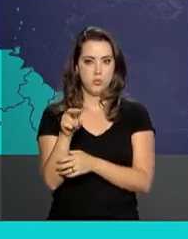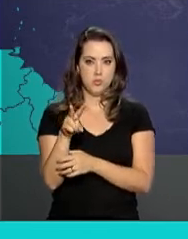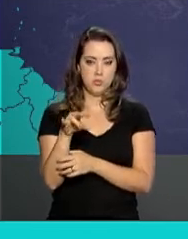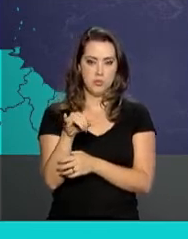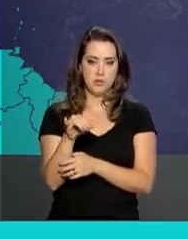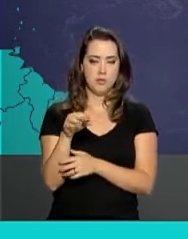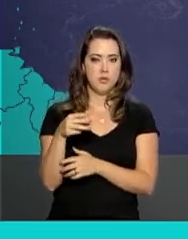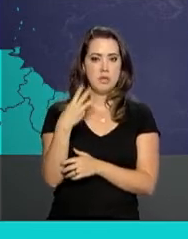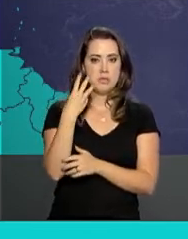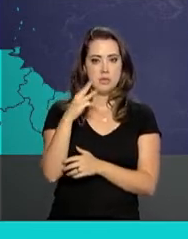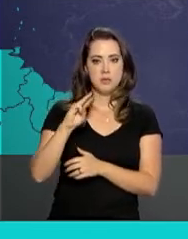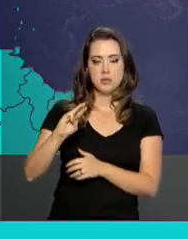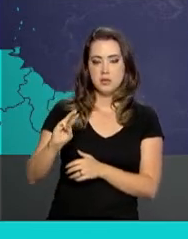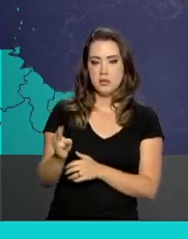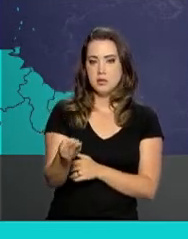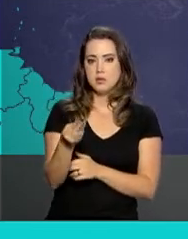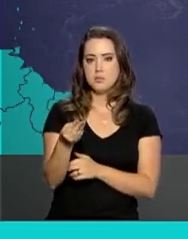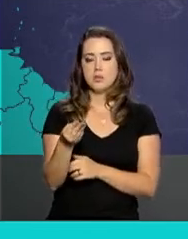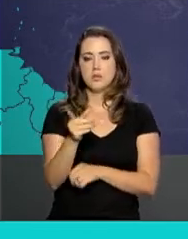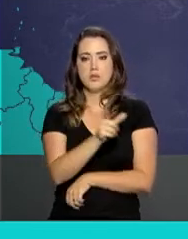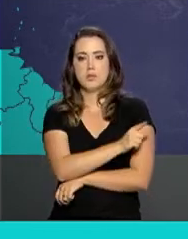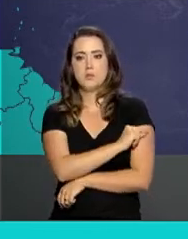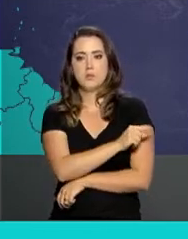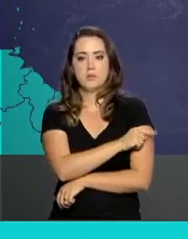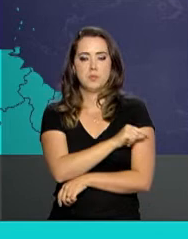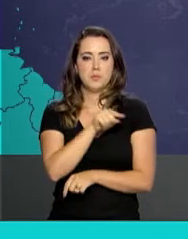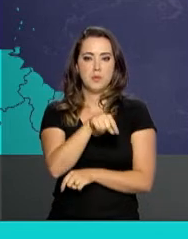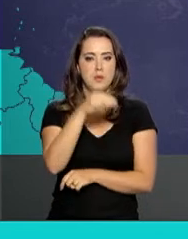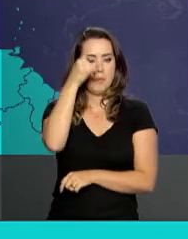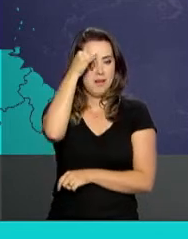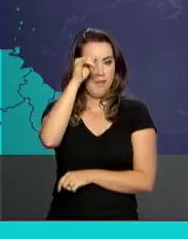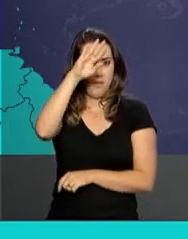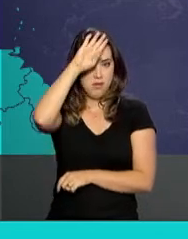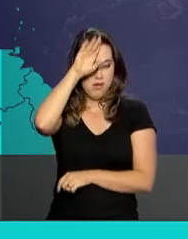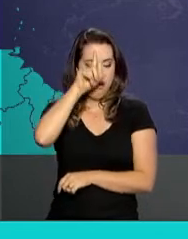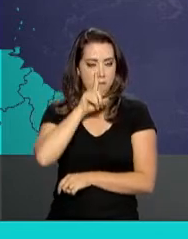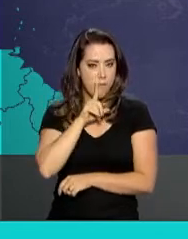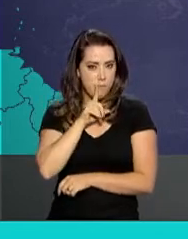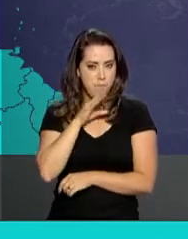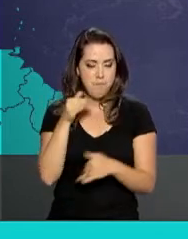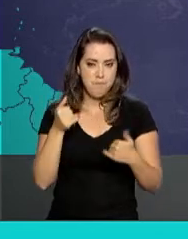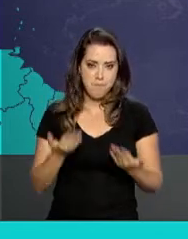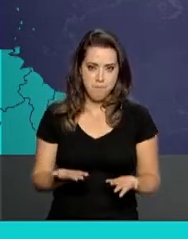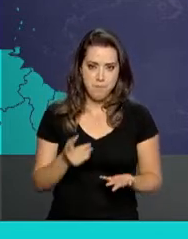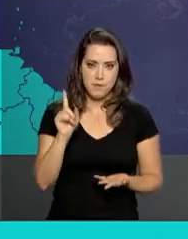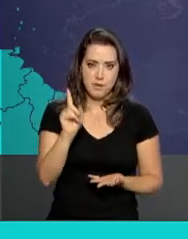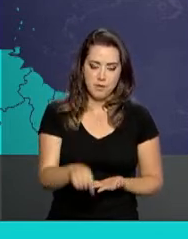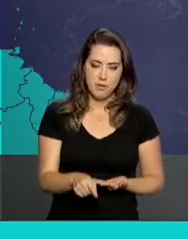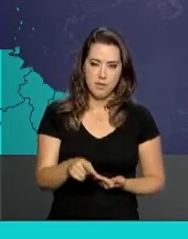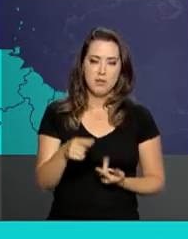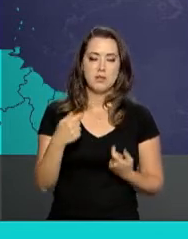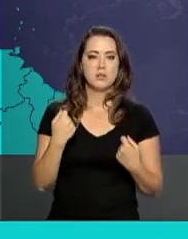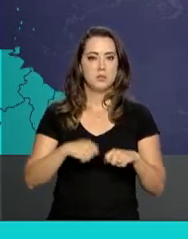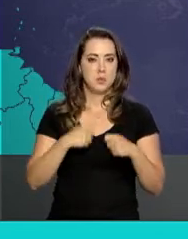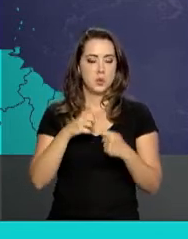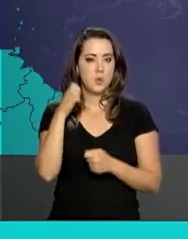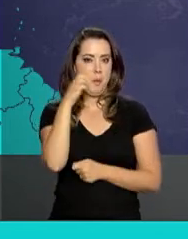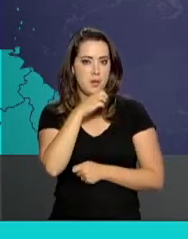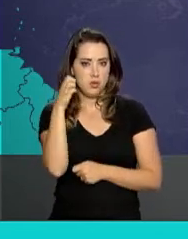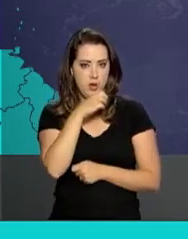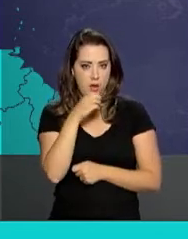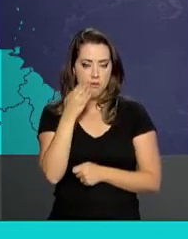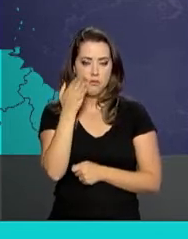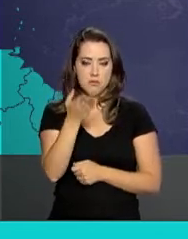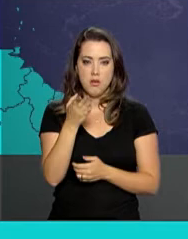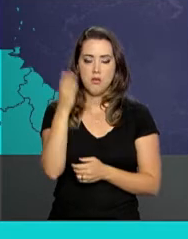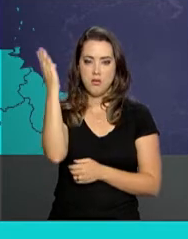cerca de 3 milhões de doses de vacina contra a febre amarela. Então, foi uma questão emergencial